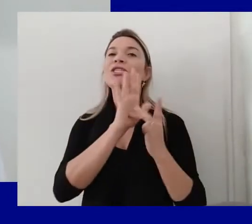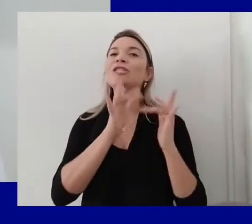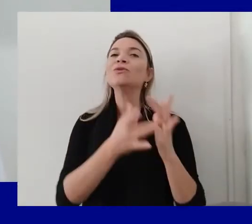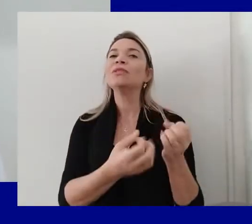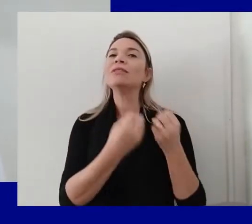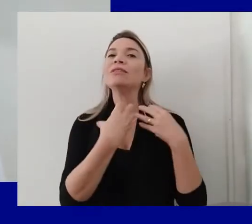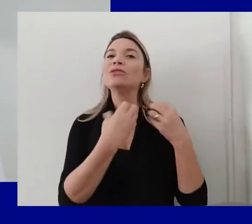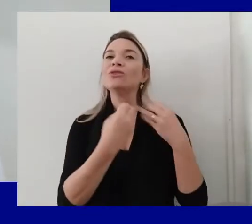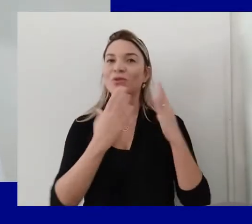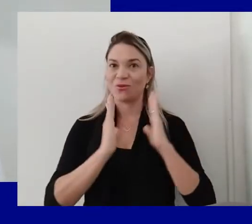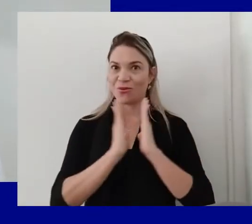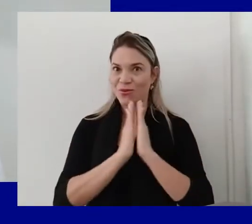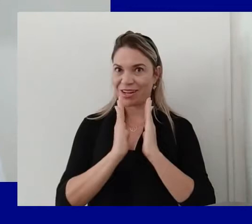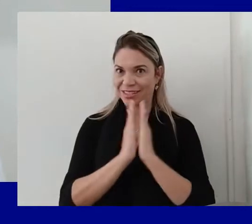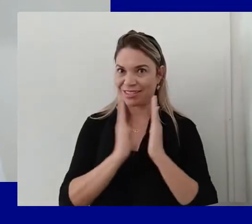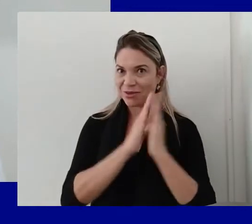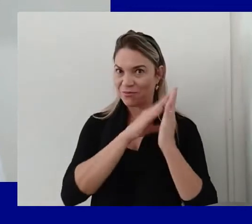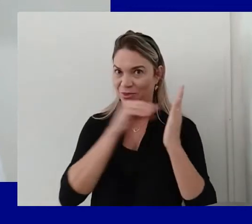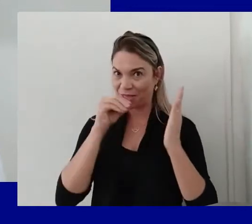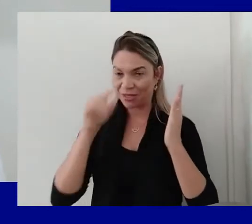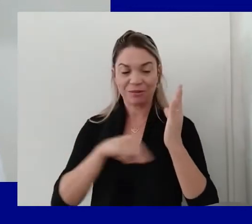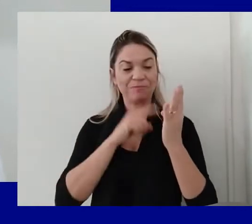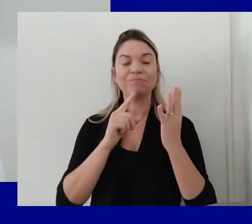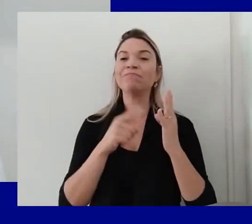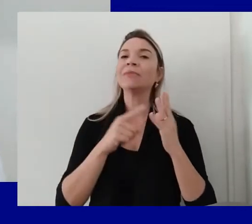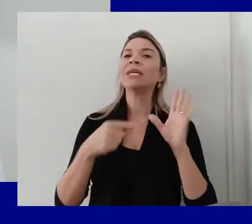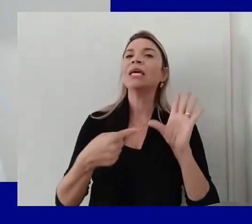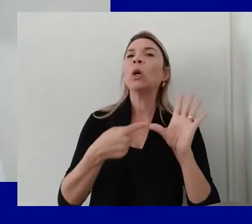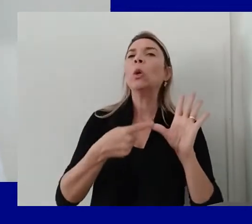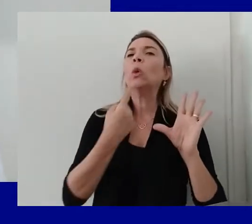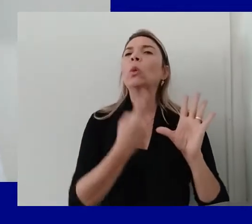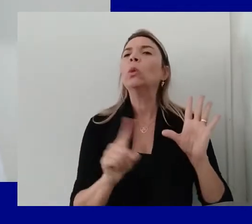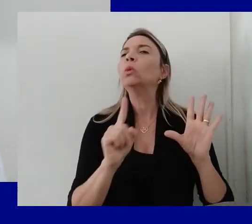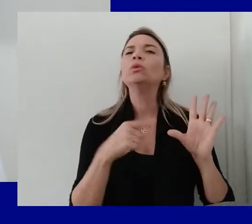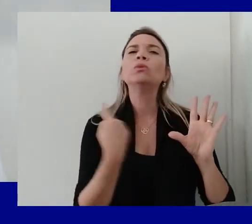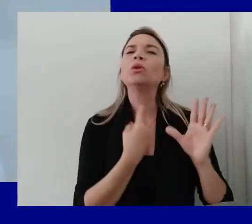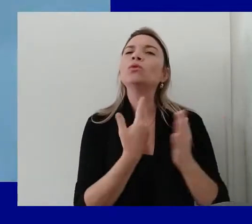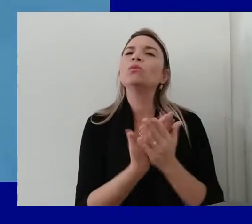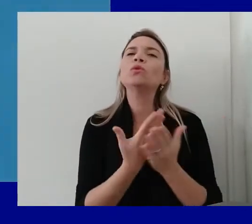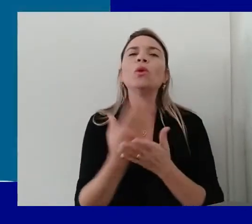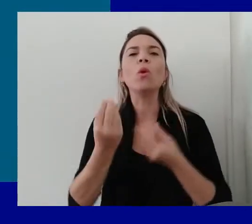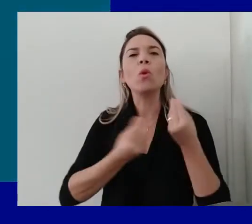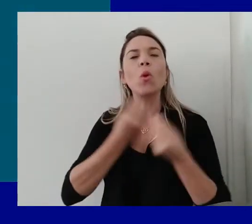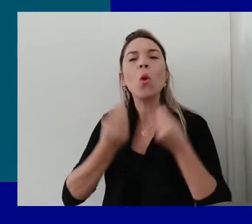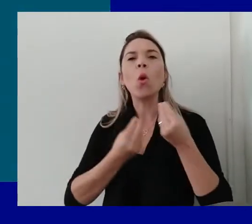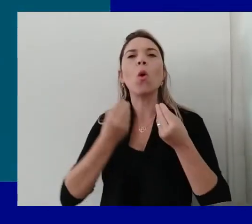último, falaremos sobre alguns aspectos da prática de oração.